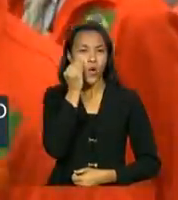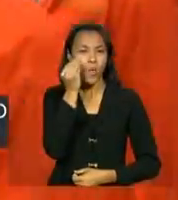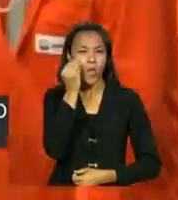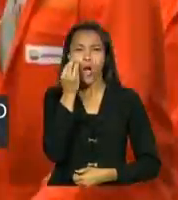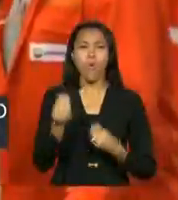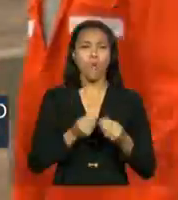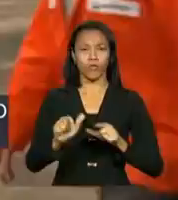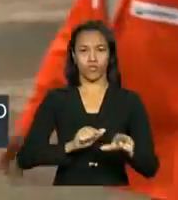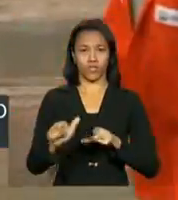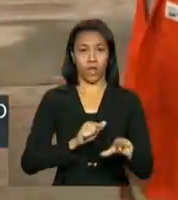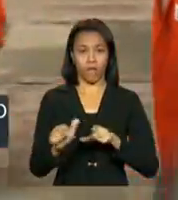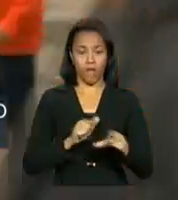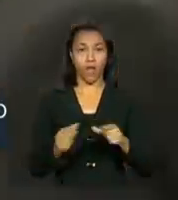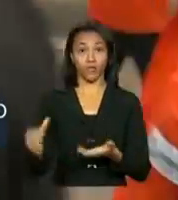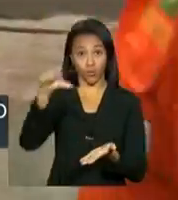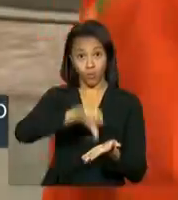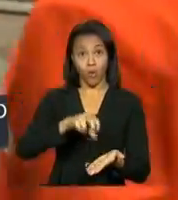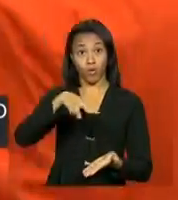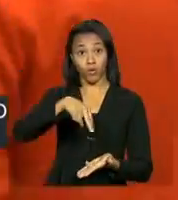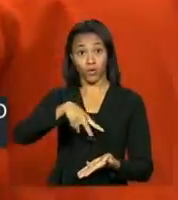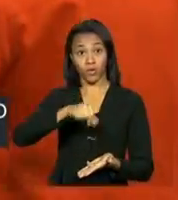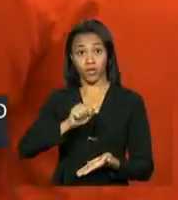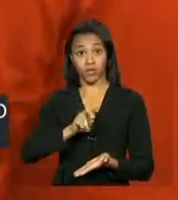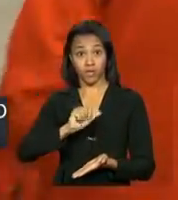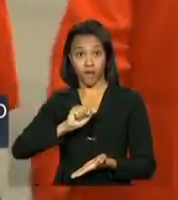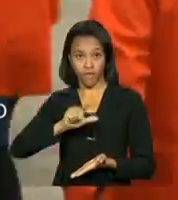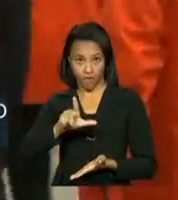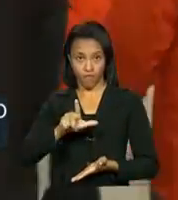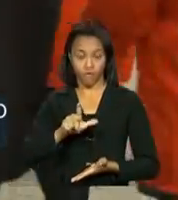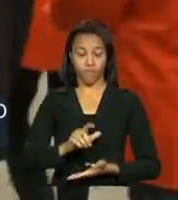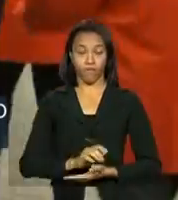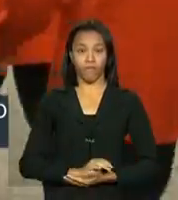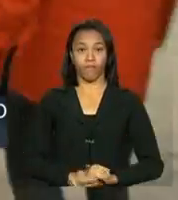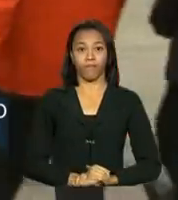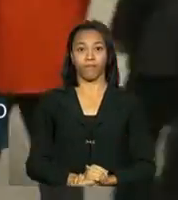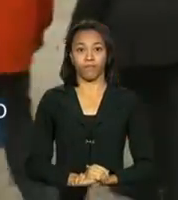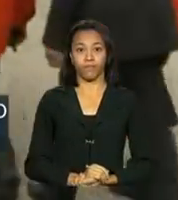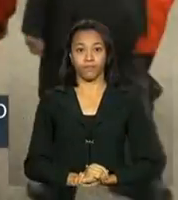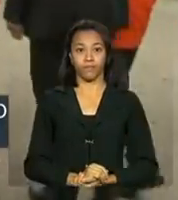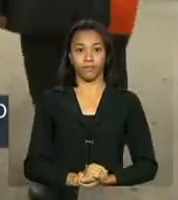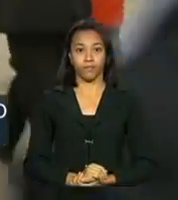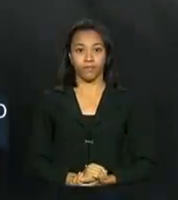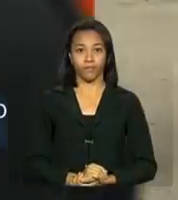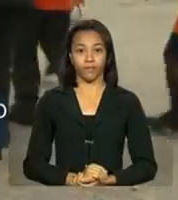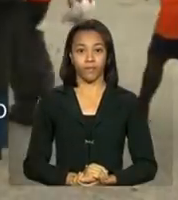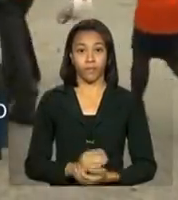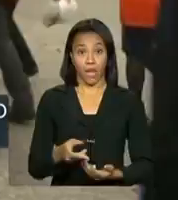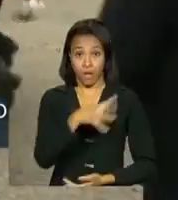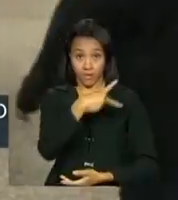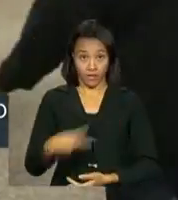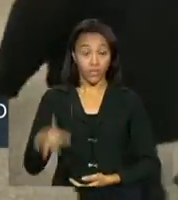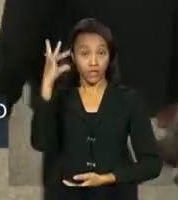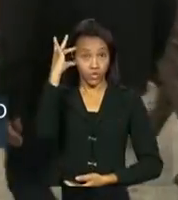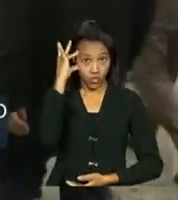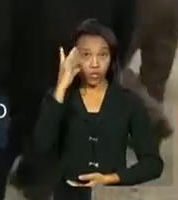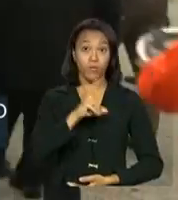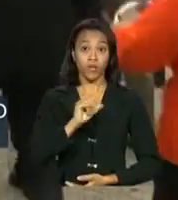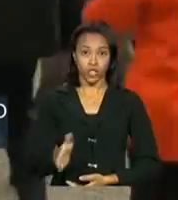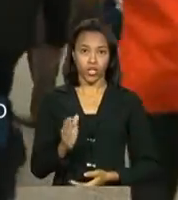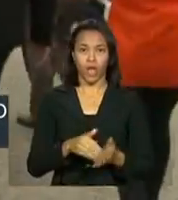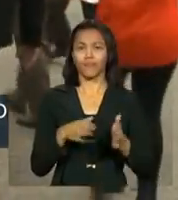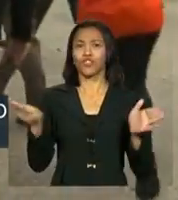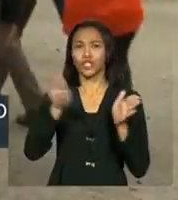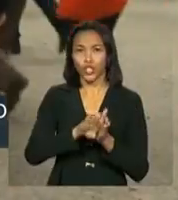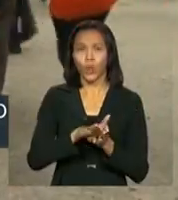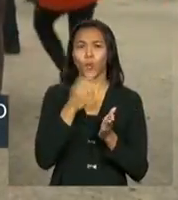acompanhar as atividades desenvolvidas no Polo Naval Gaúcho. A presidenta Dilma Rousseff